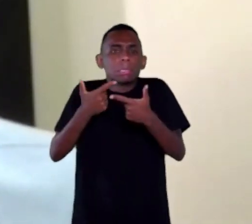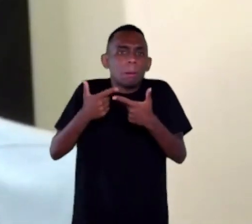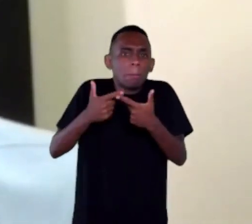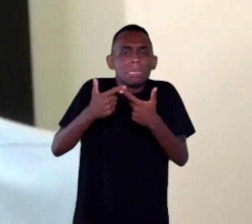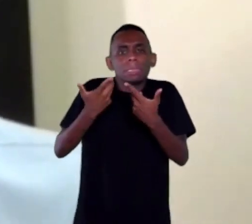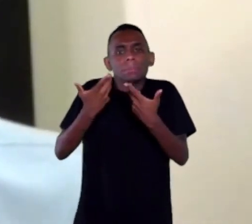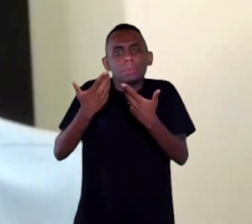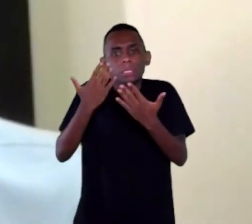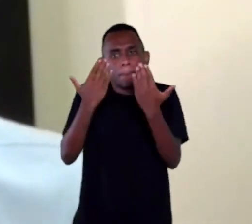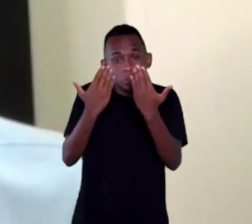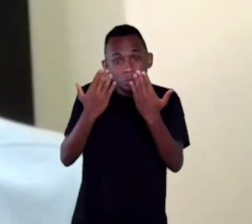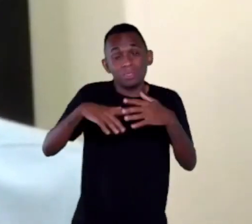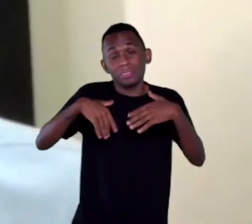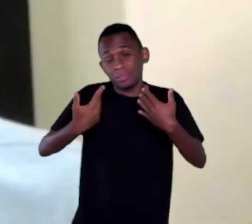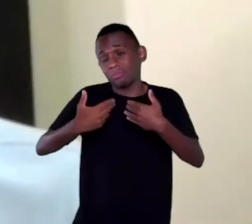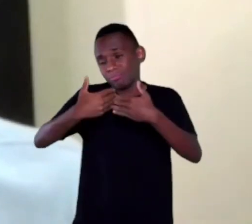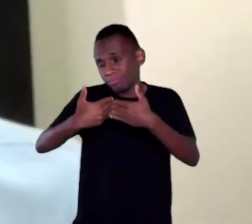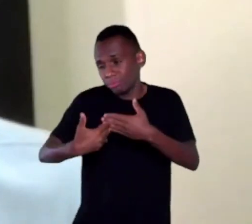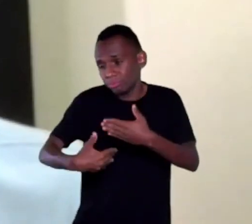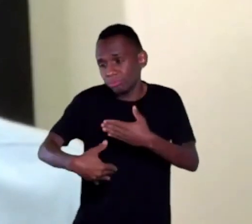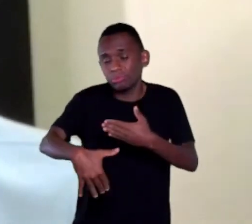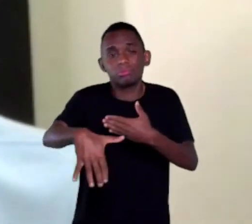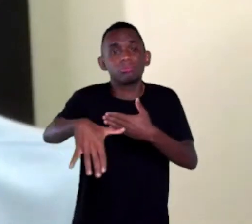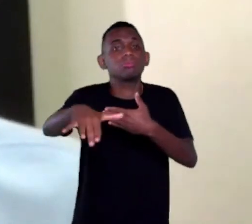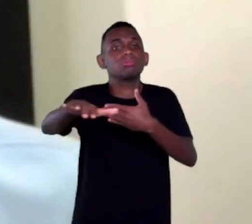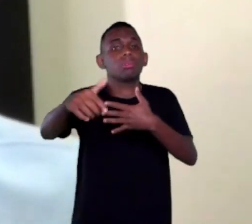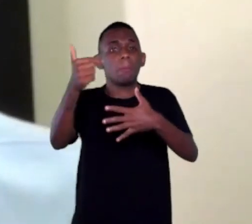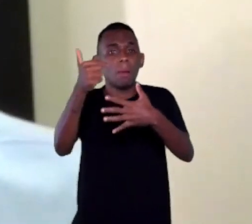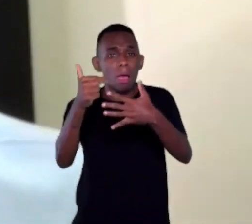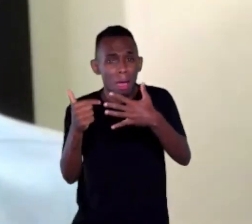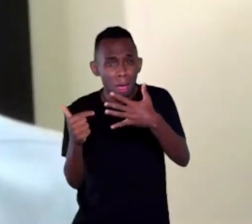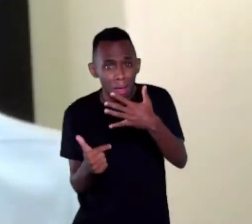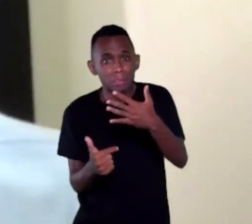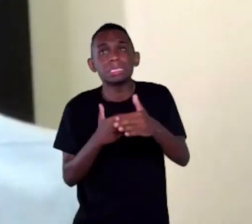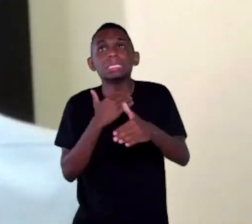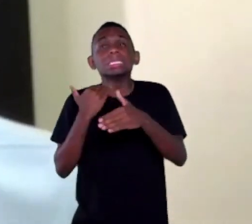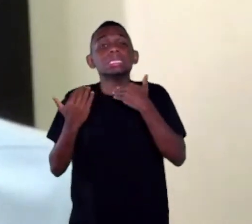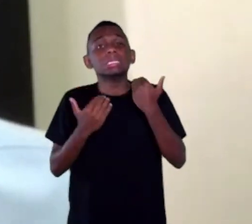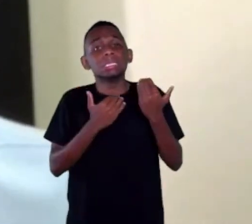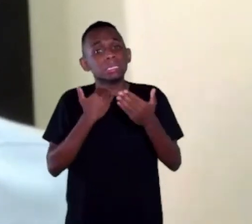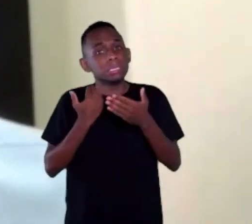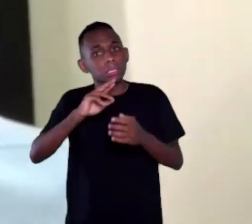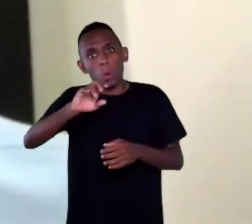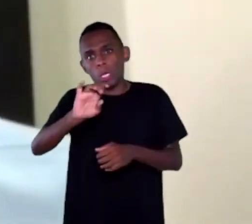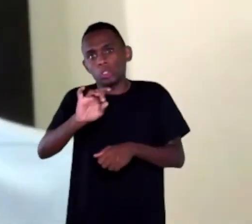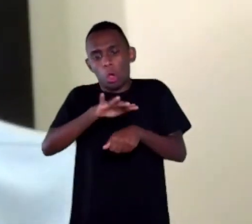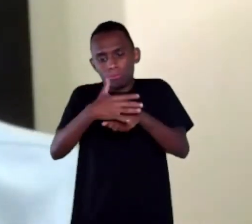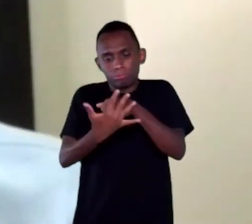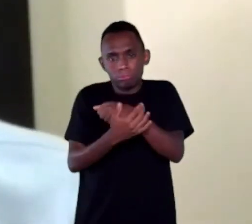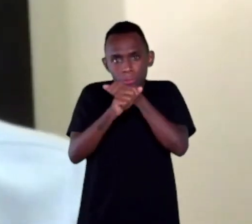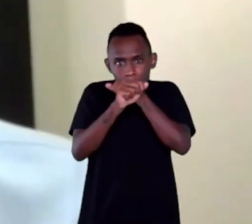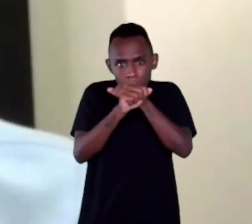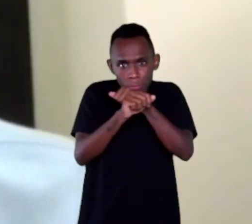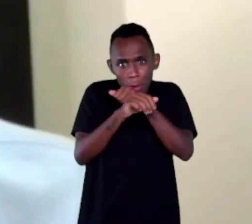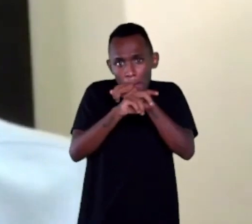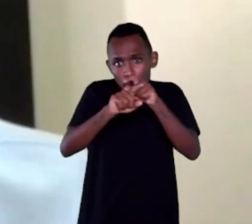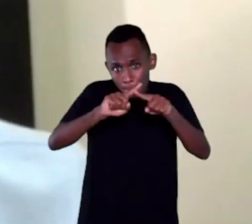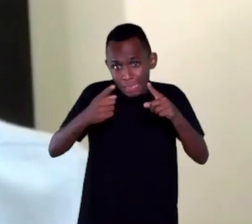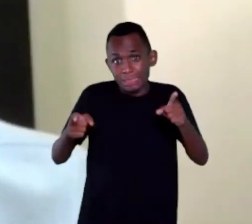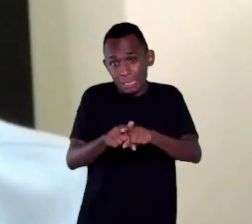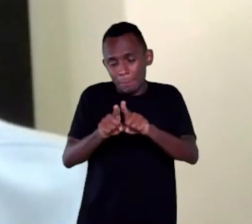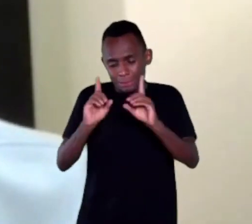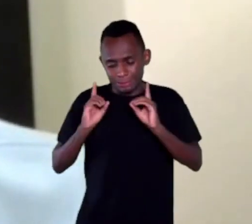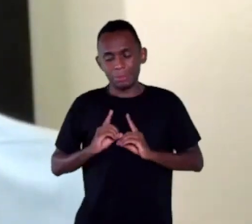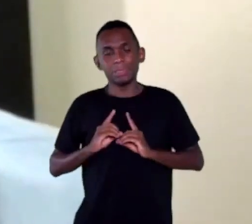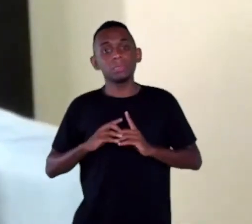acabou desencadeando aí muito sepultamento, não só pelo Covid, mas pela depressão. Eu